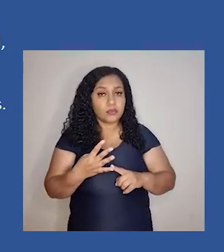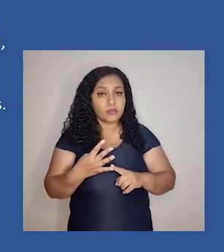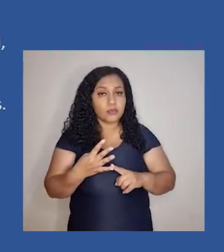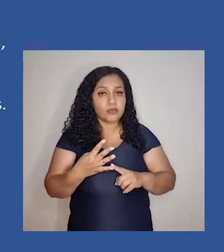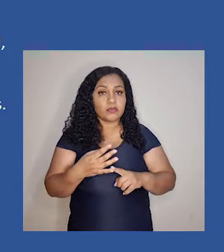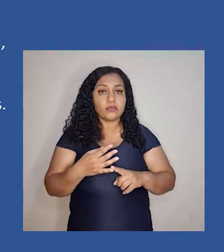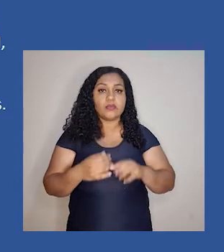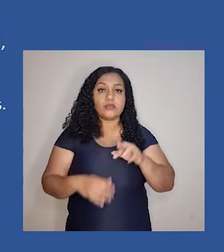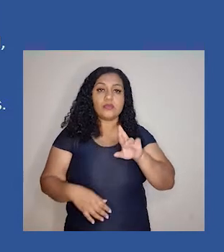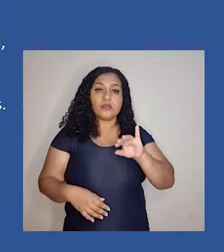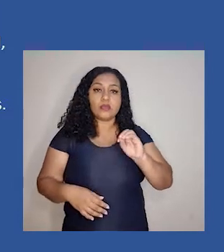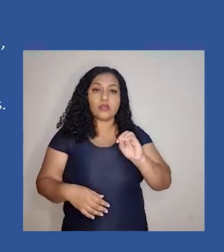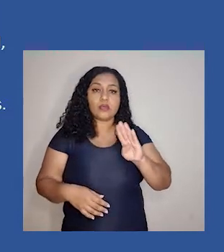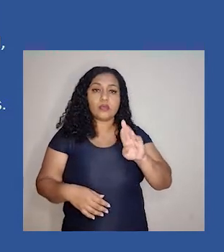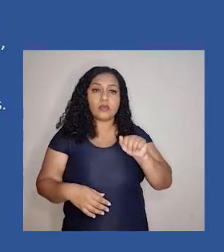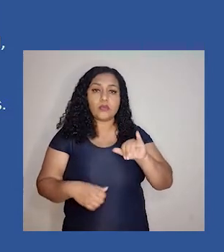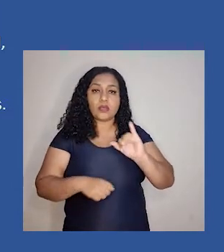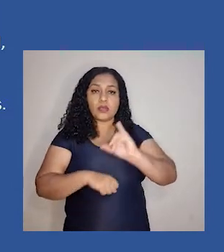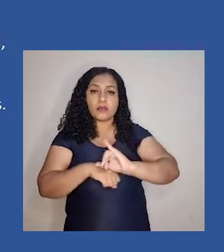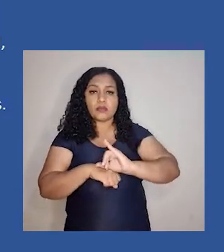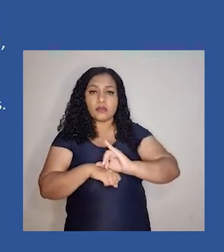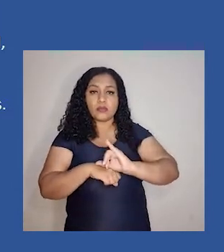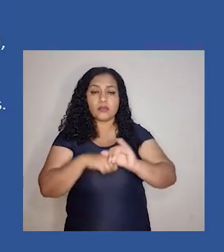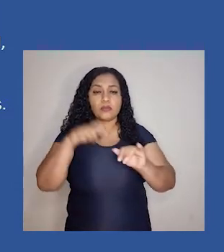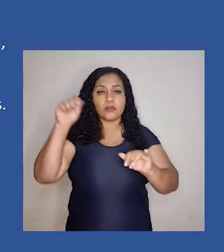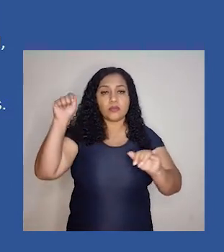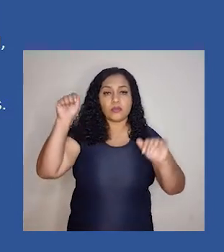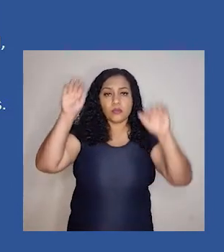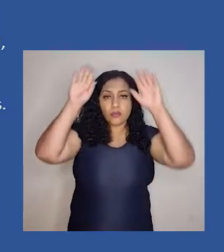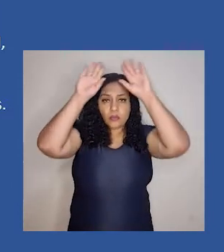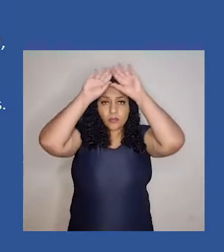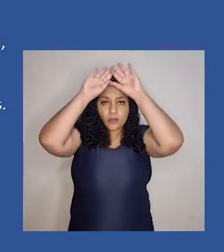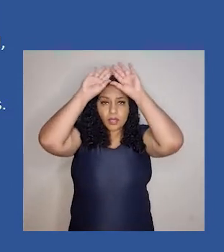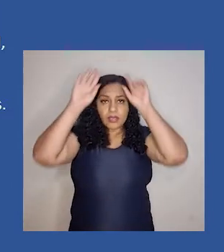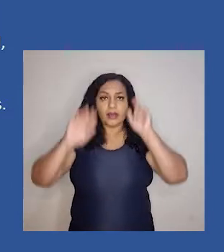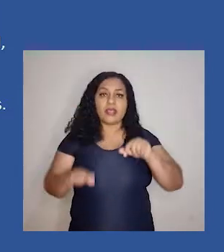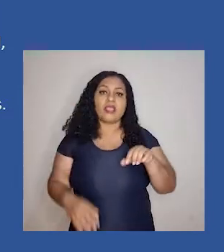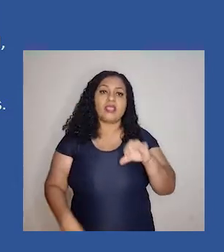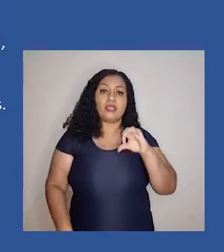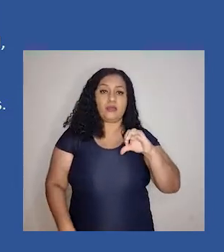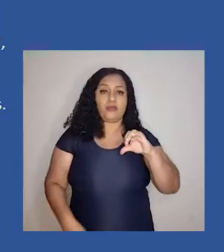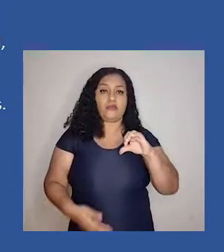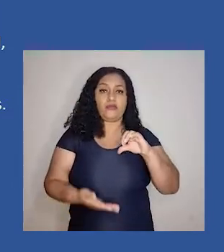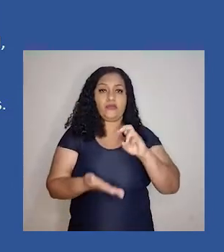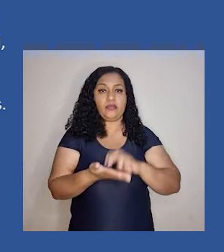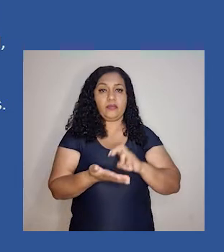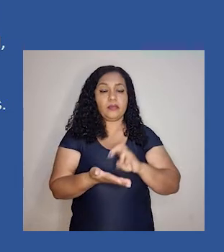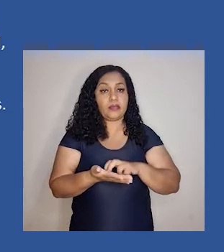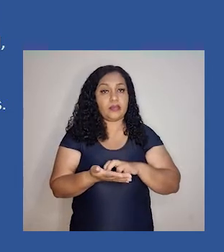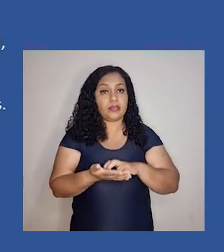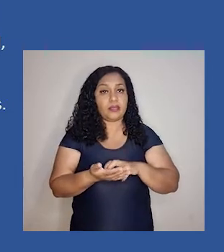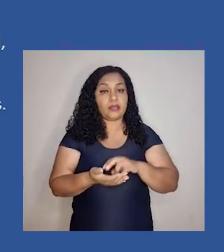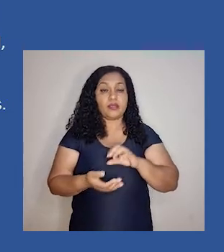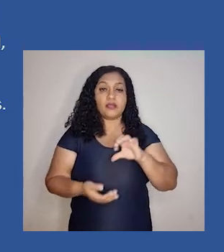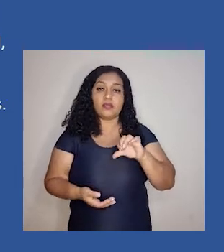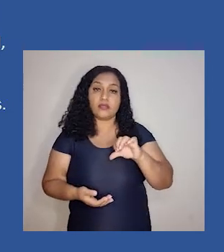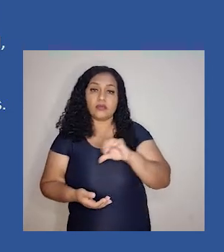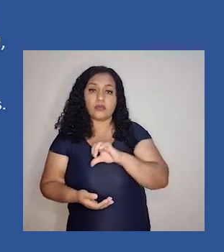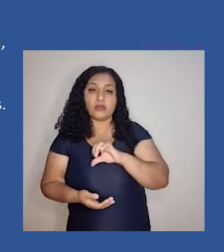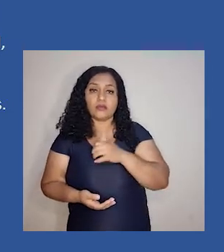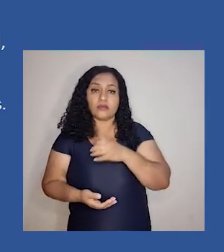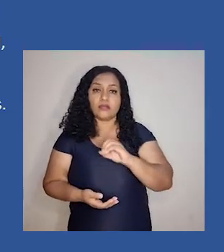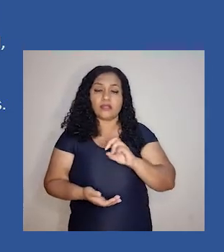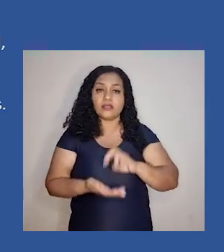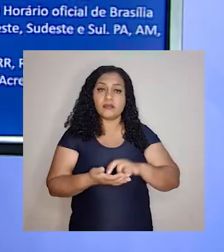Rio Branco no Rio Branco no Acre ainda são 9 horas da manhã beleza deu para entender então olha só nós horas da manhã 10 horas da